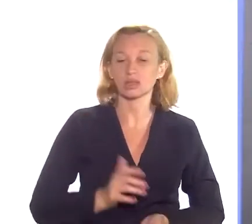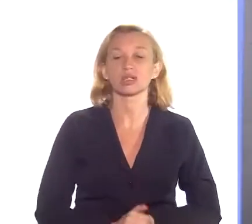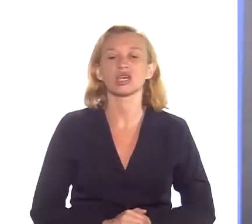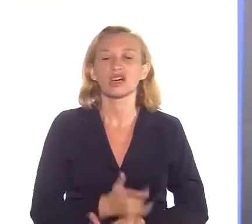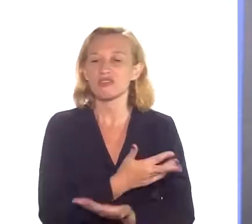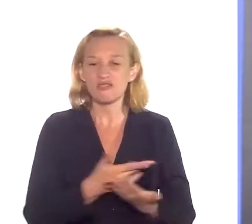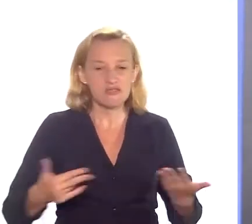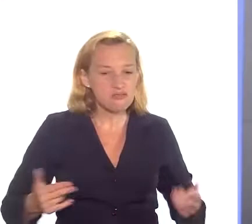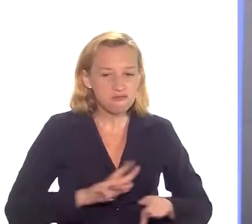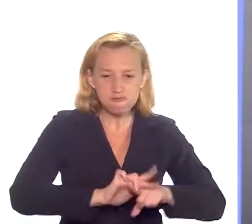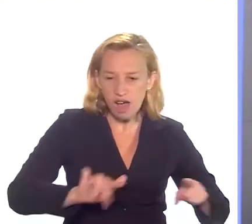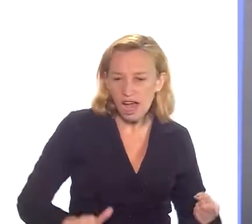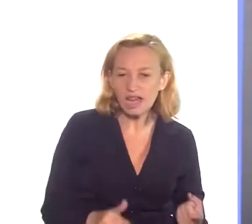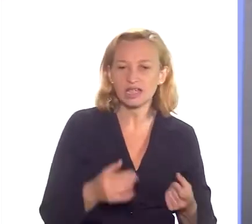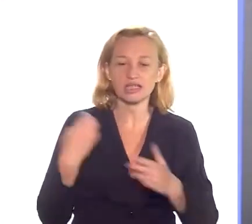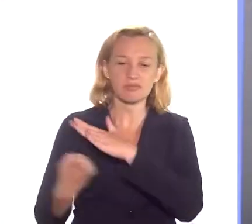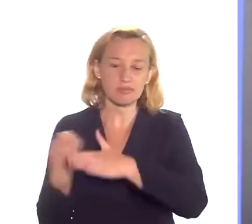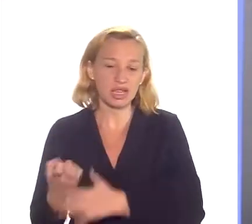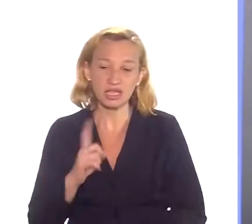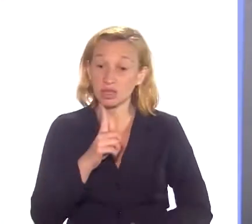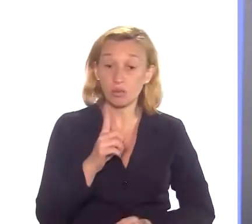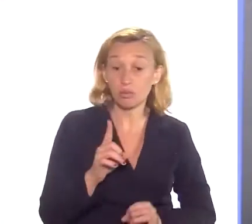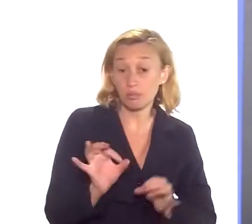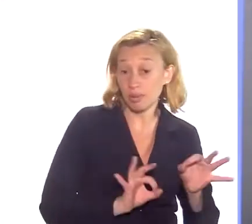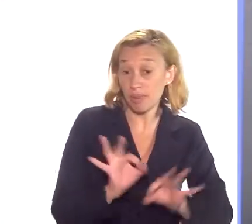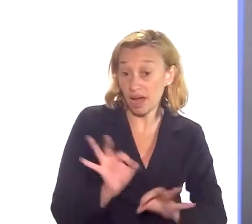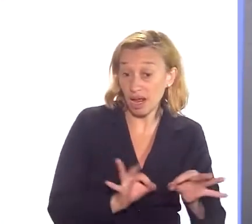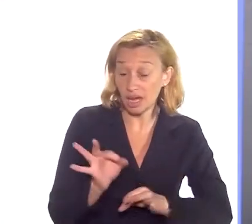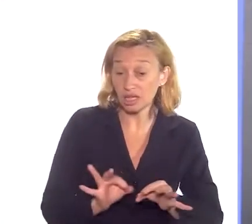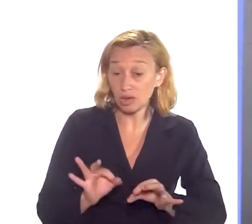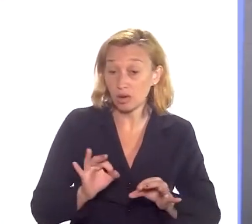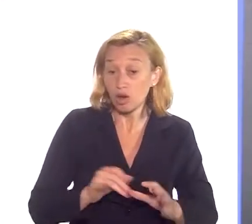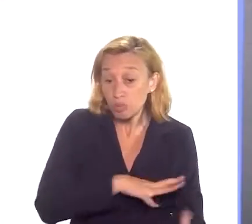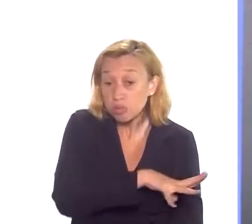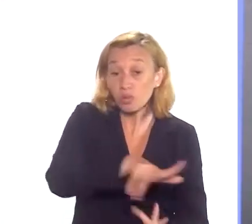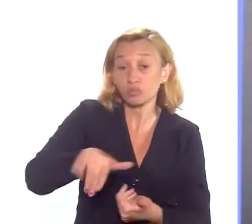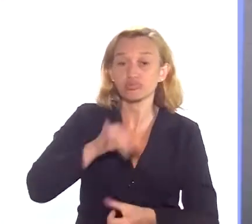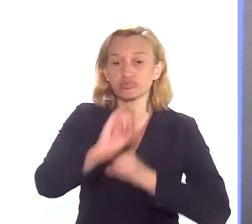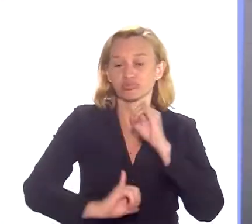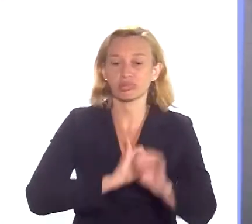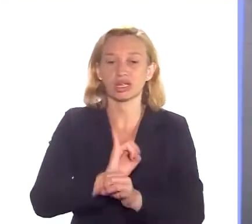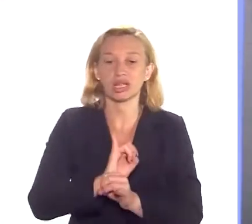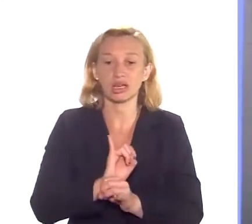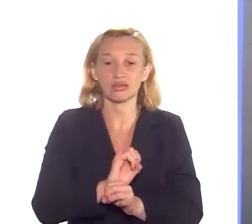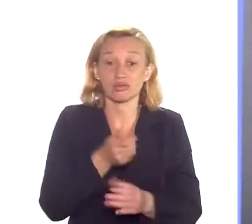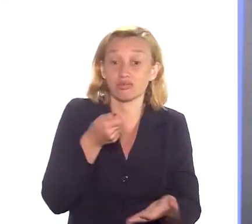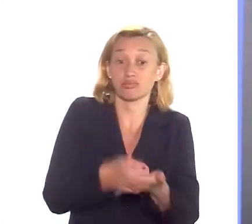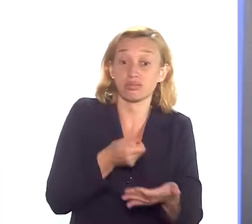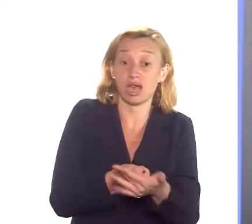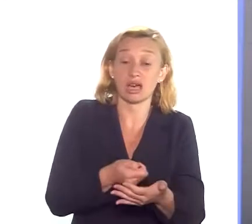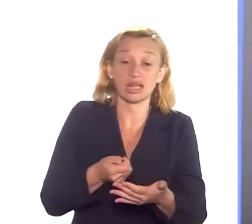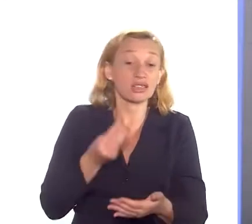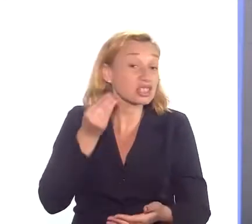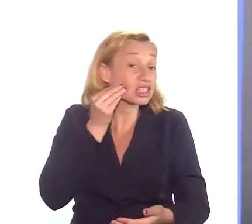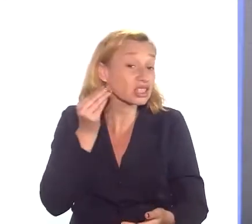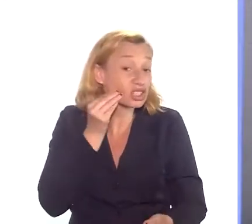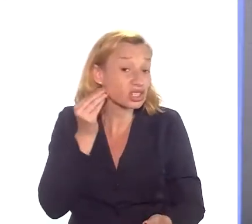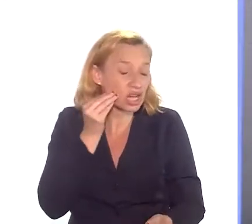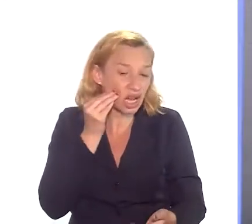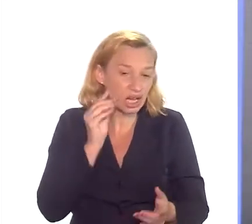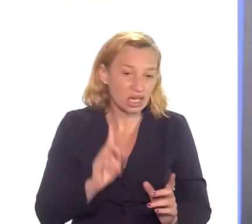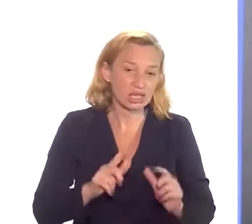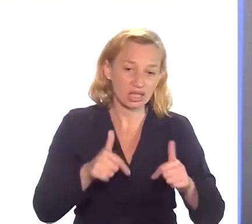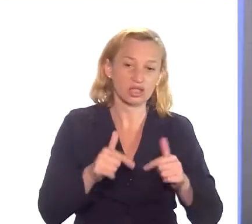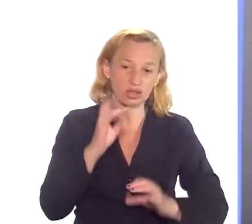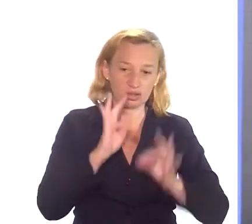né? Muitas pessoas, empresas que não estavam preparadas ainda para o mundo digital se viram obrigadas a entrar e a começar